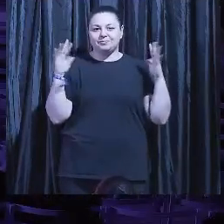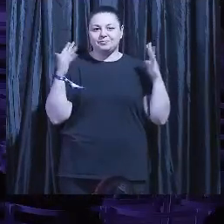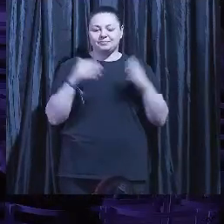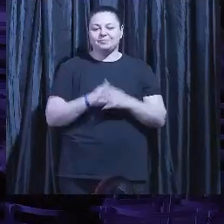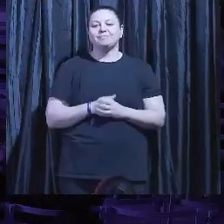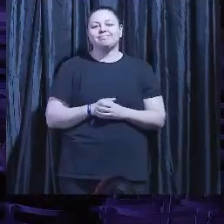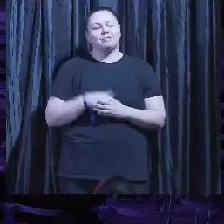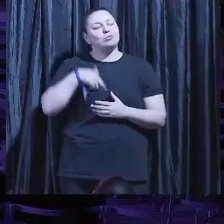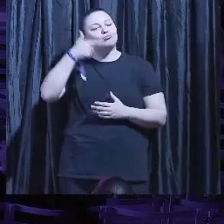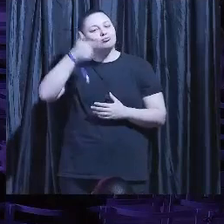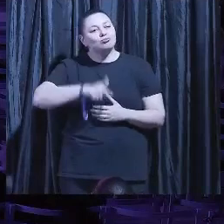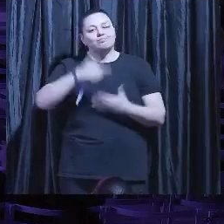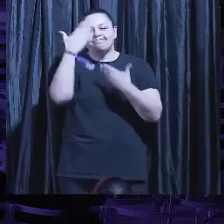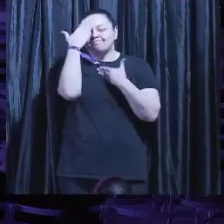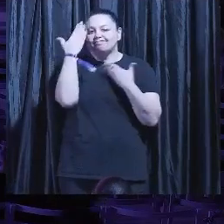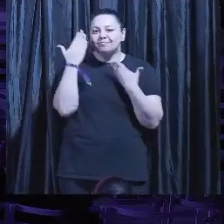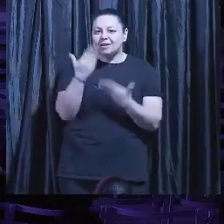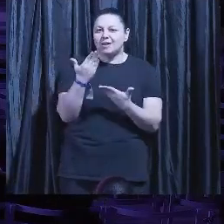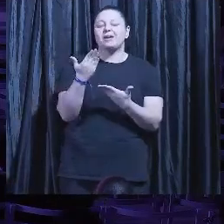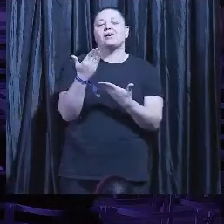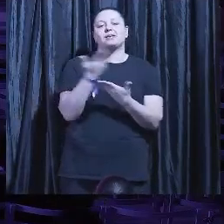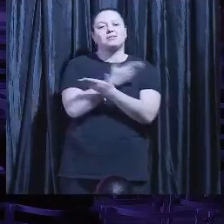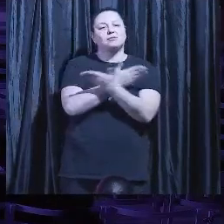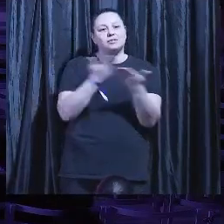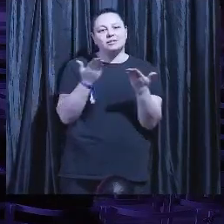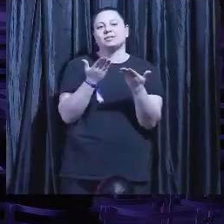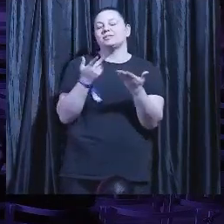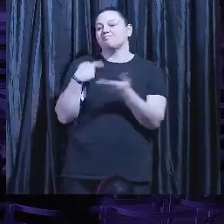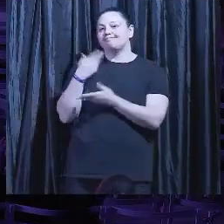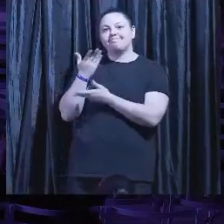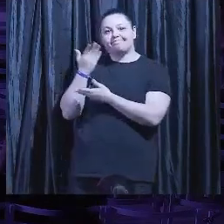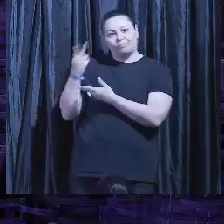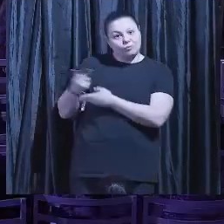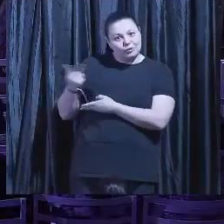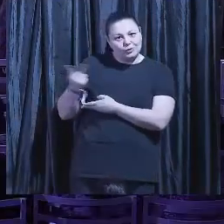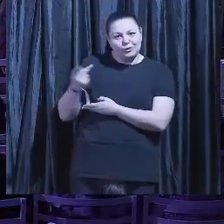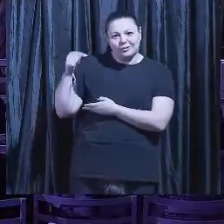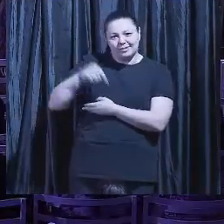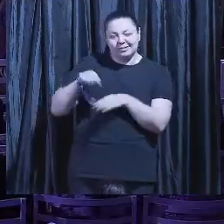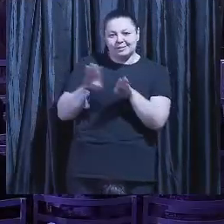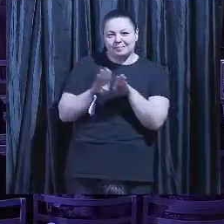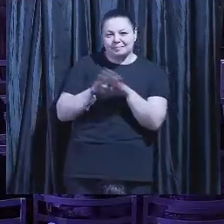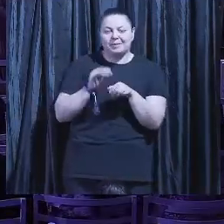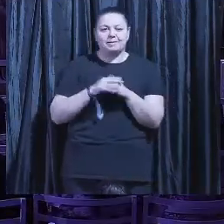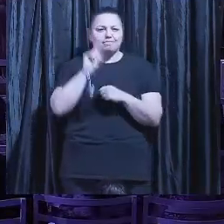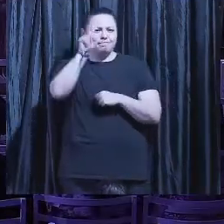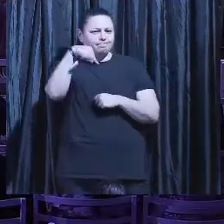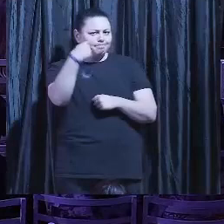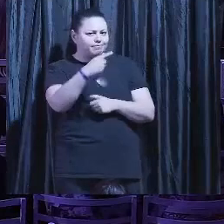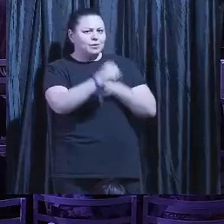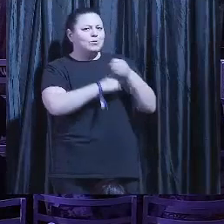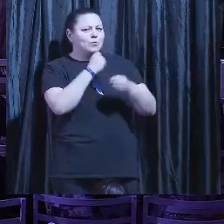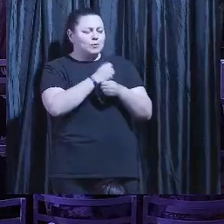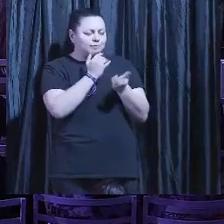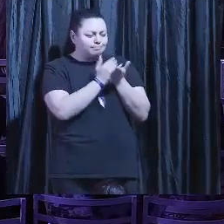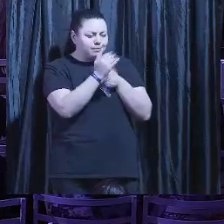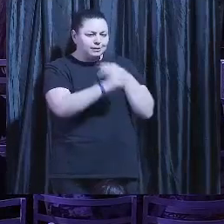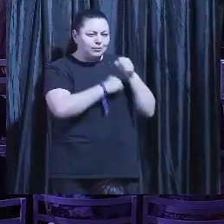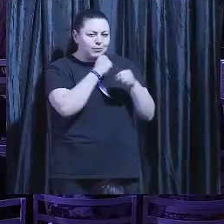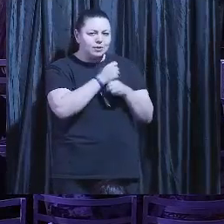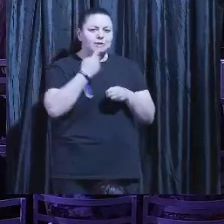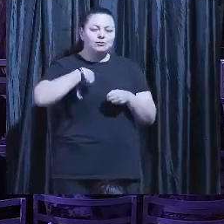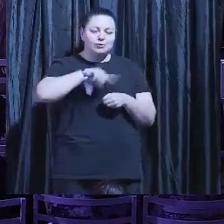Pessoal, mais uma vez, muito obrigada a vocês dois. A gente, ano que vem, começa já no começo do ano, uma edição